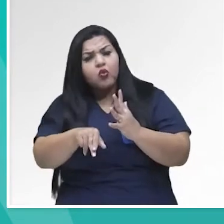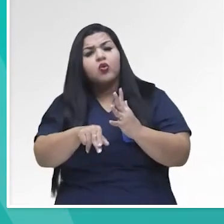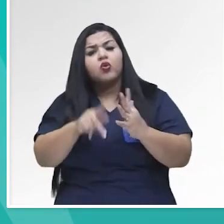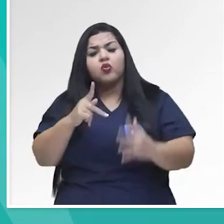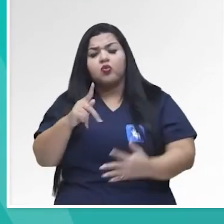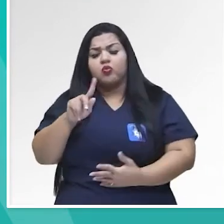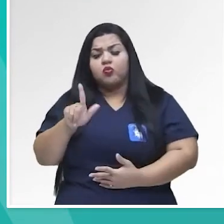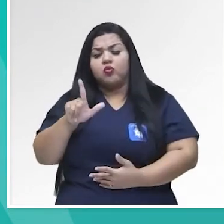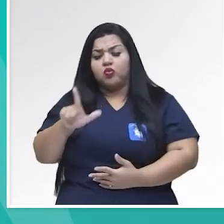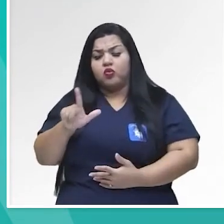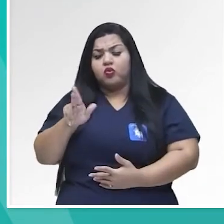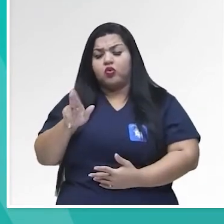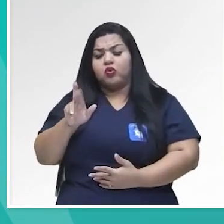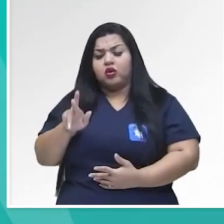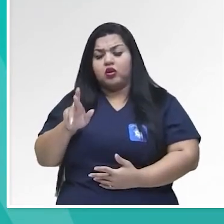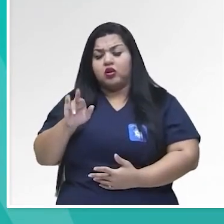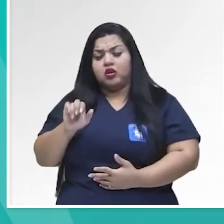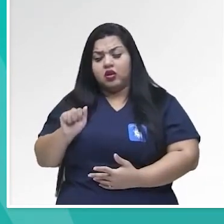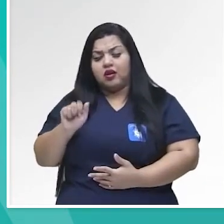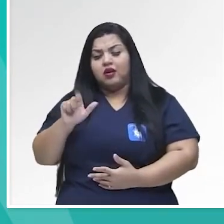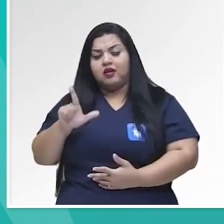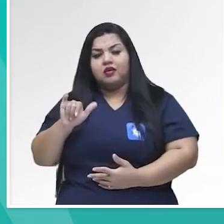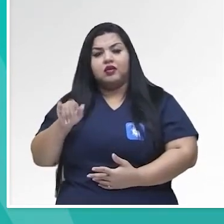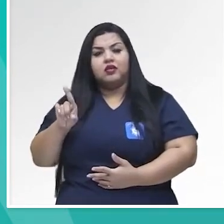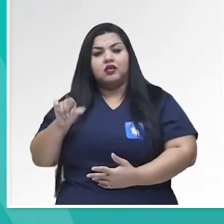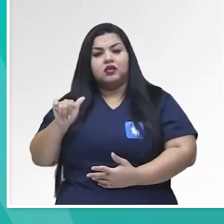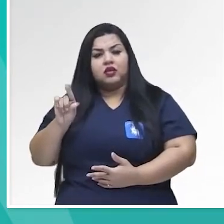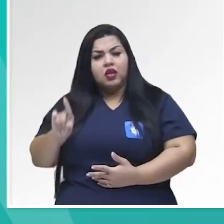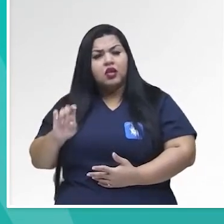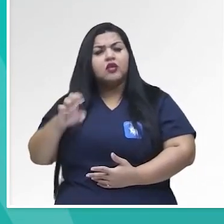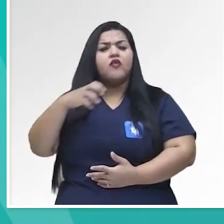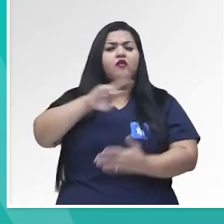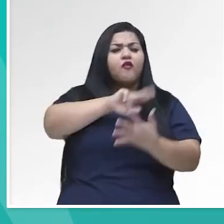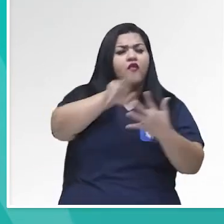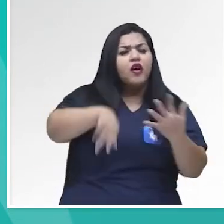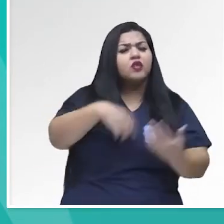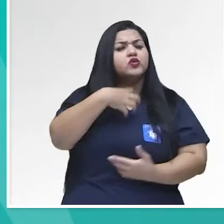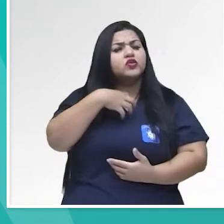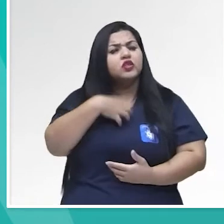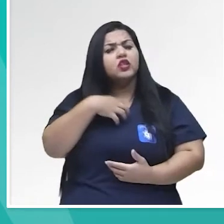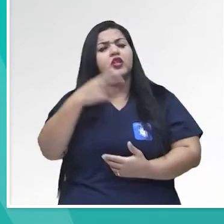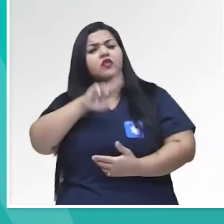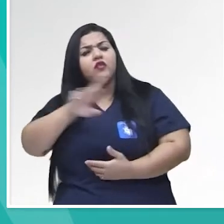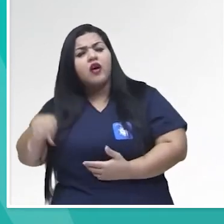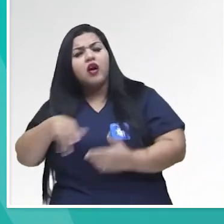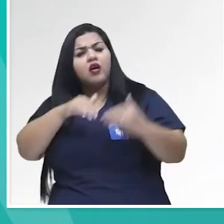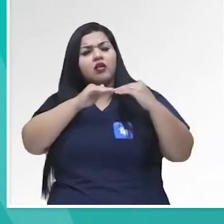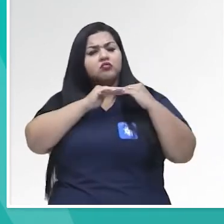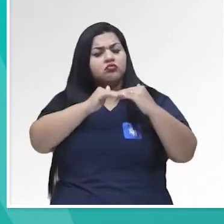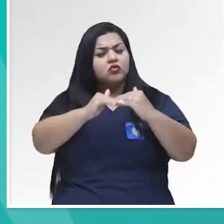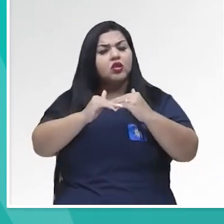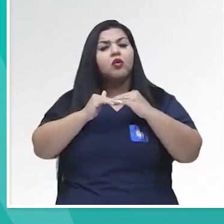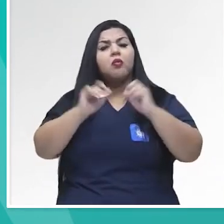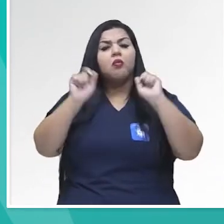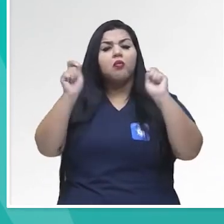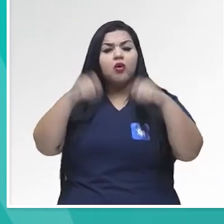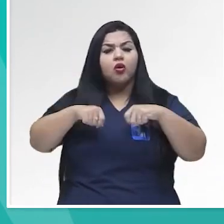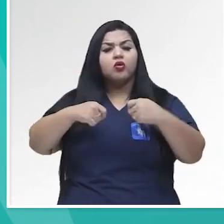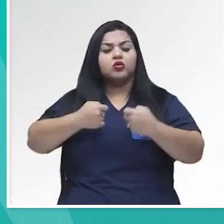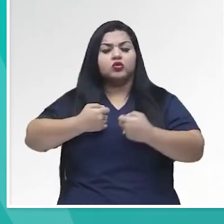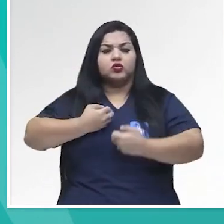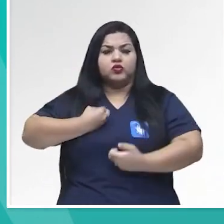que vários modelos, vários jeitos, vários padrões podem conviver